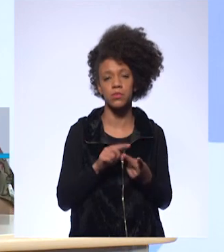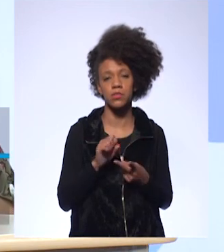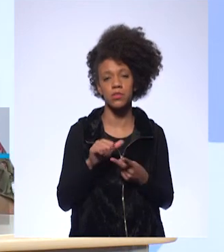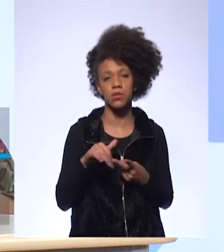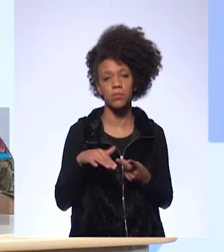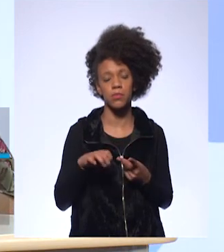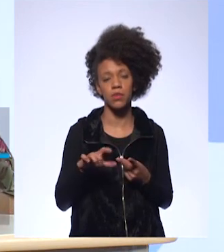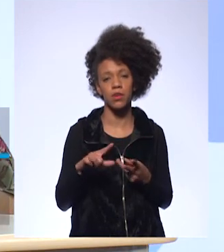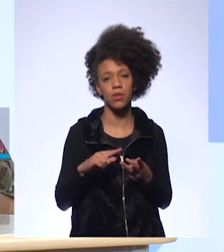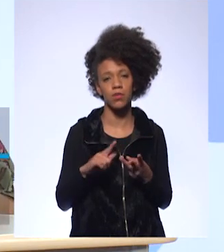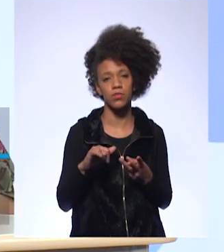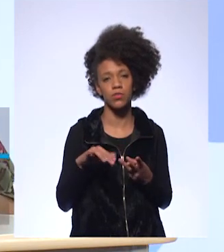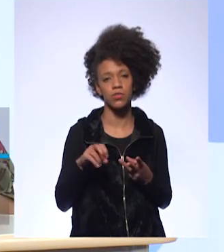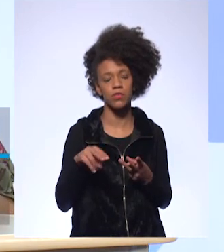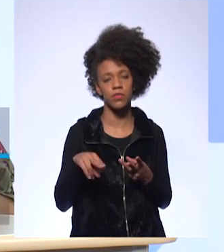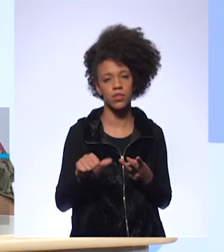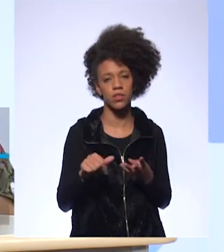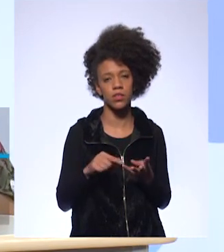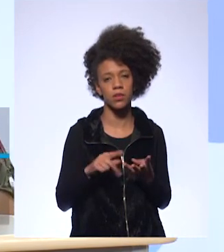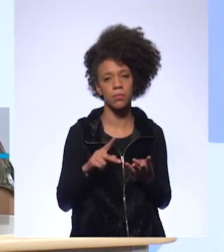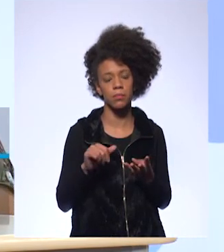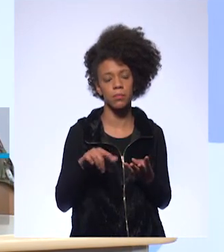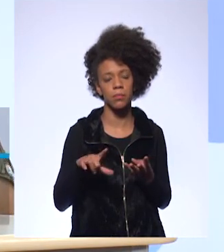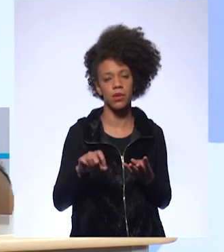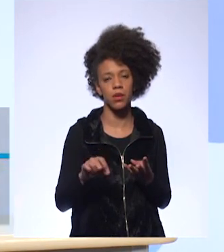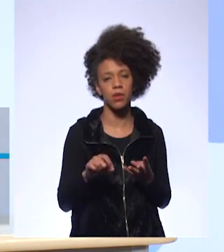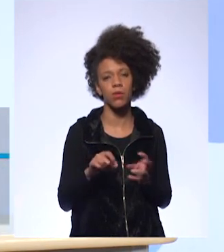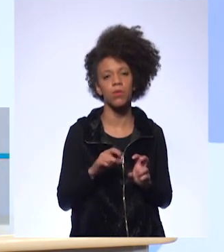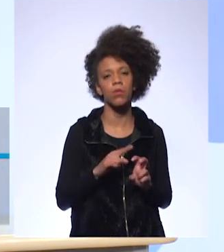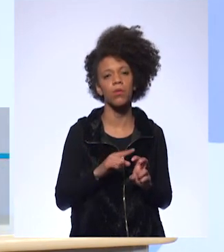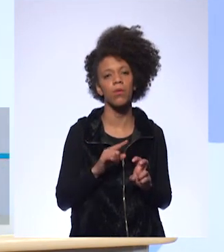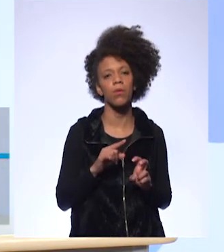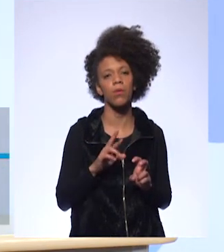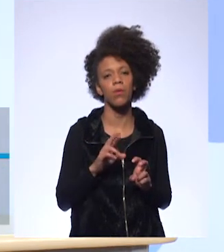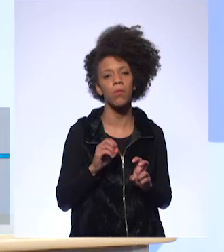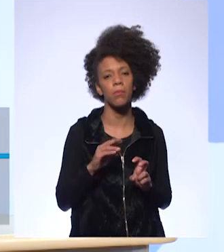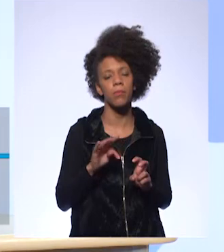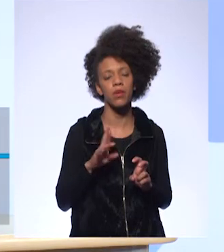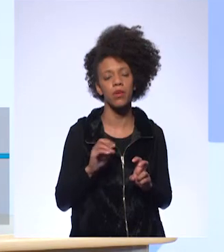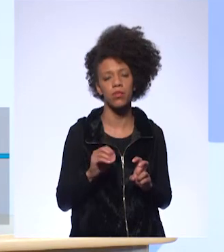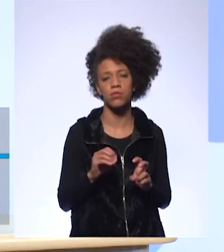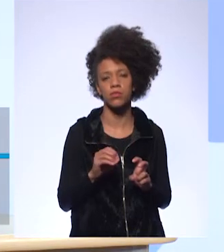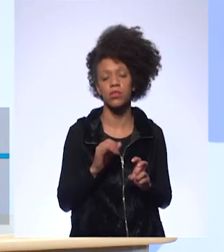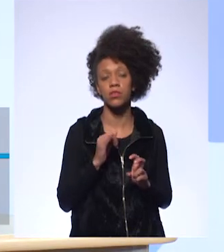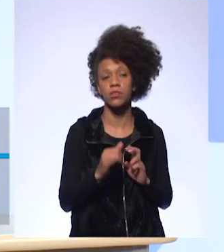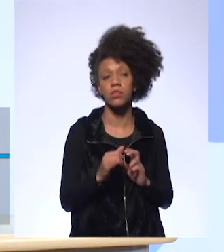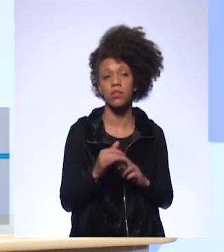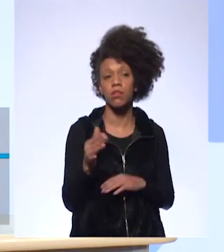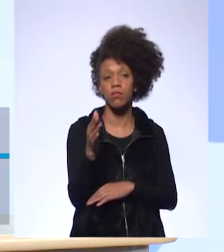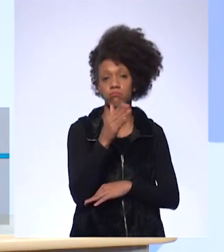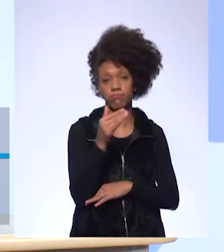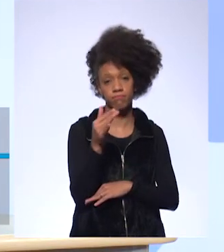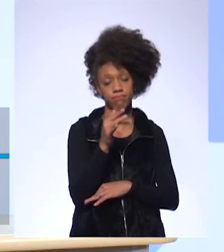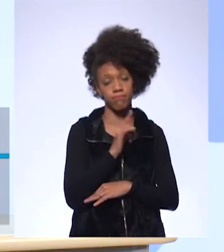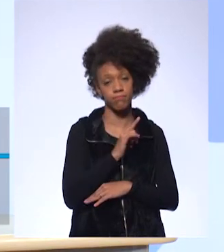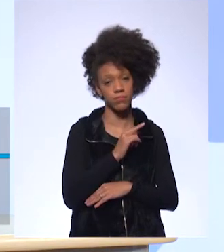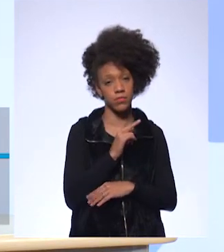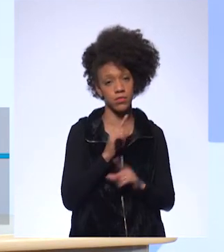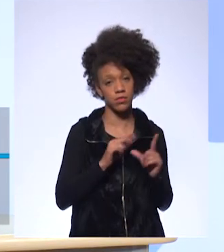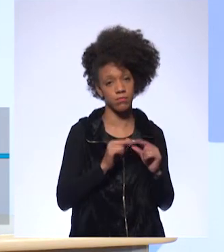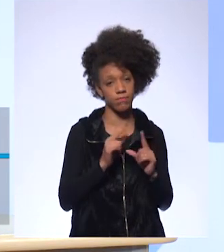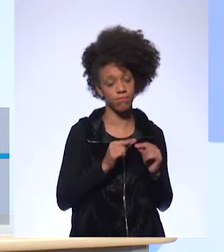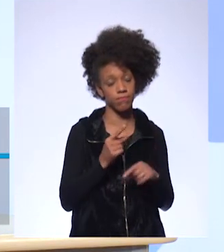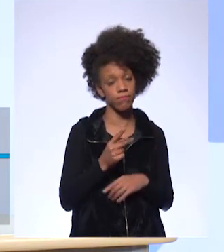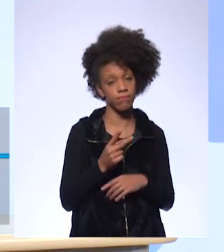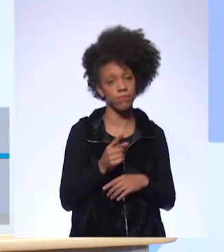a Giovana, o Paulo Roberto, disseram que a bandeira, né, da União Europeia tem 12 estrelas e